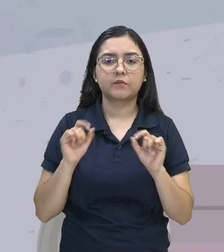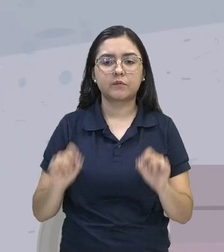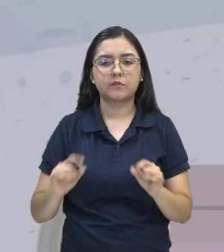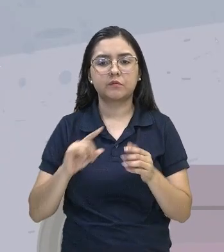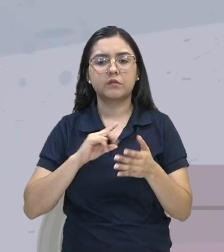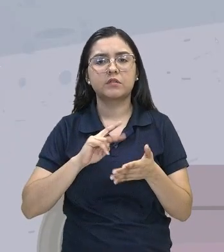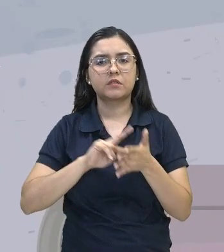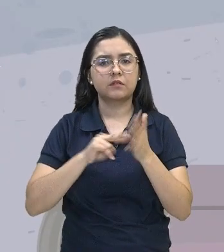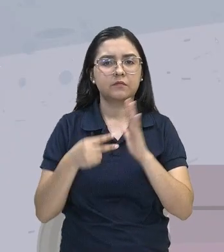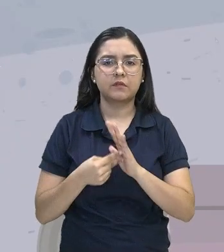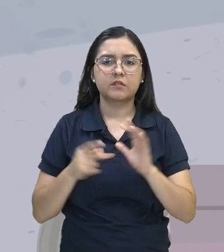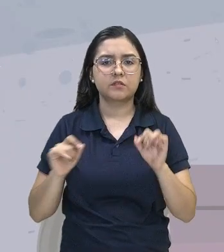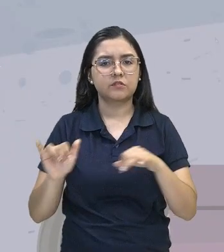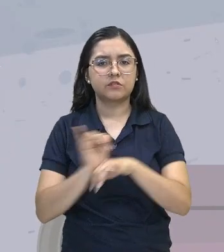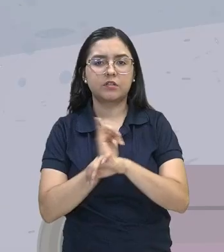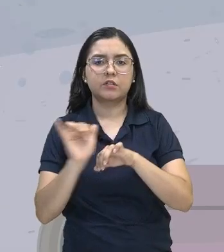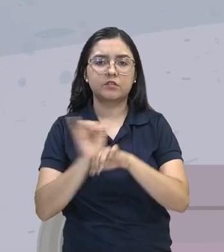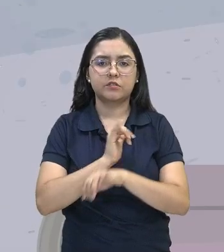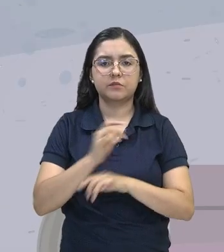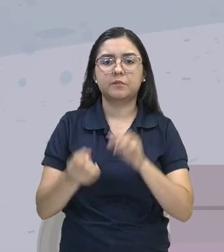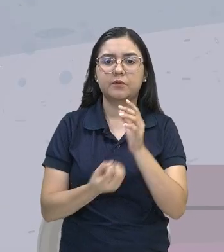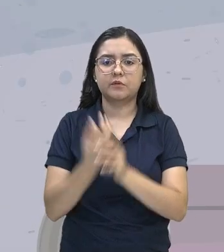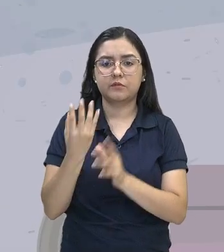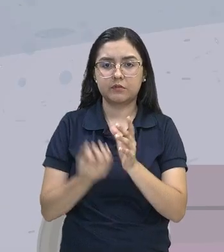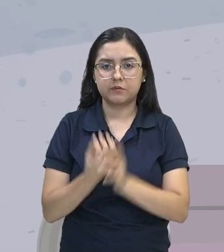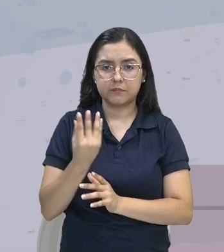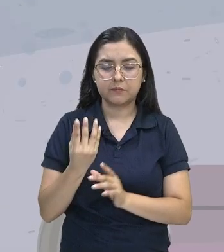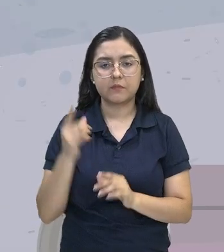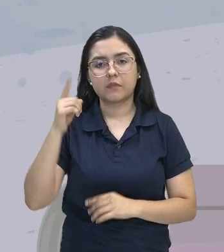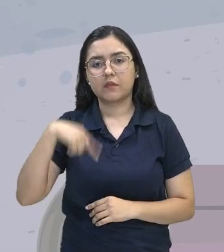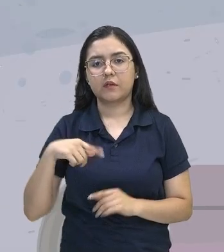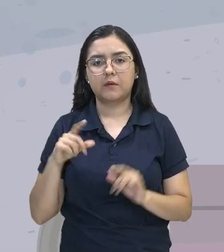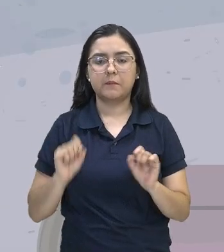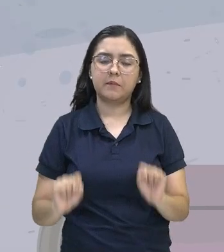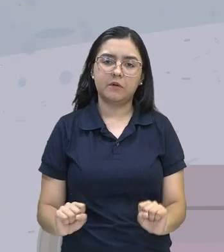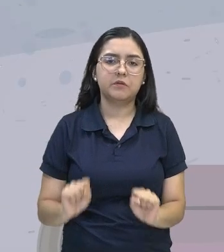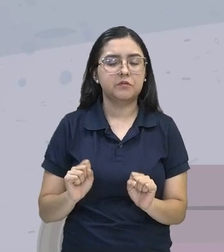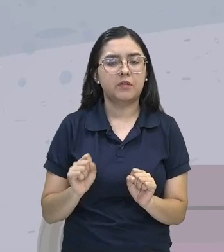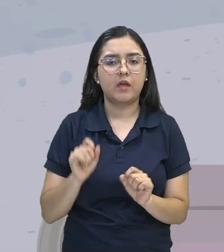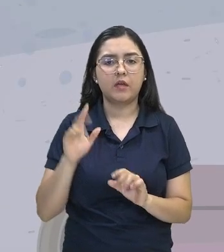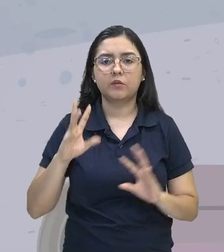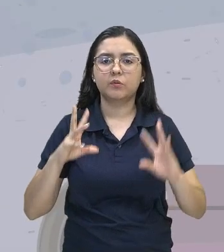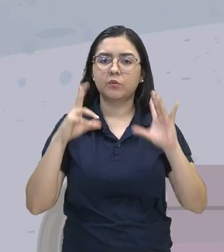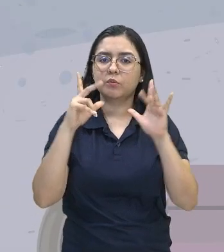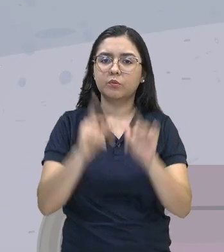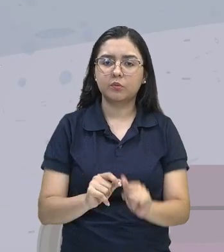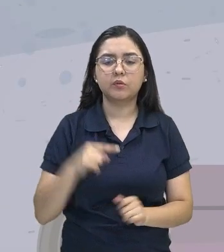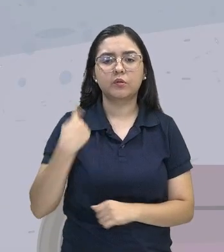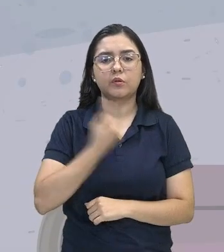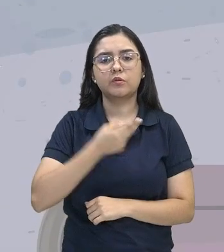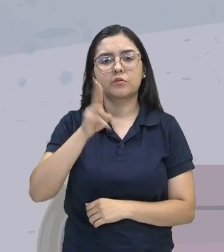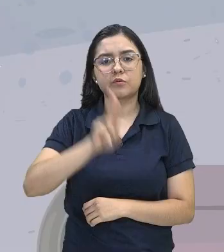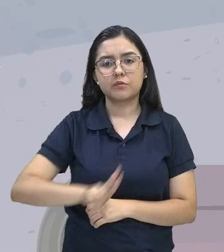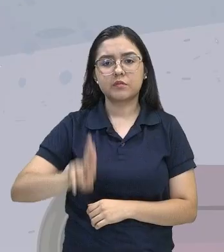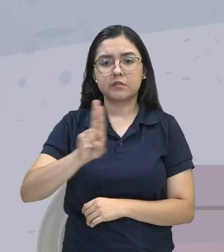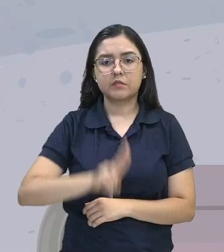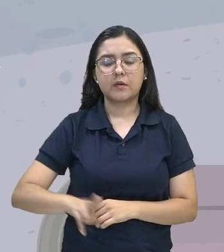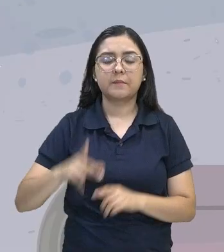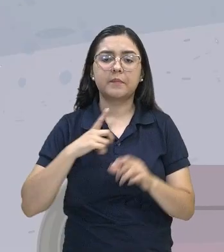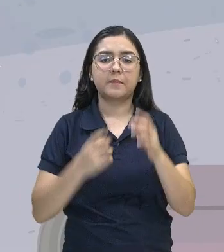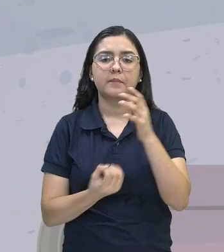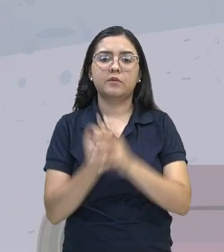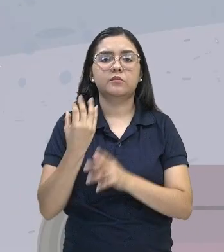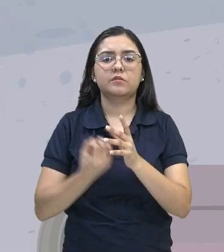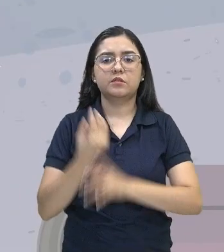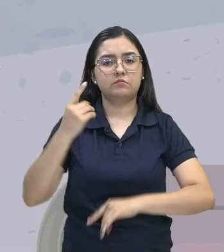meio de produção? Meio de produção, a grosso modo também, a gente pode dizer que é tudo que a gente usa para produzir uma